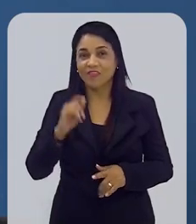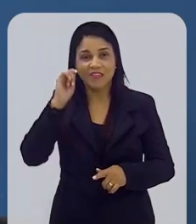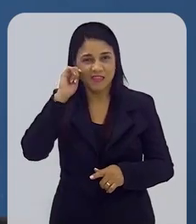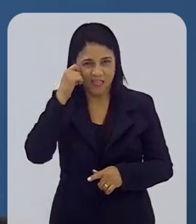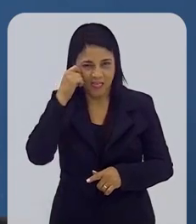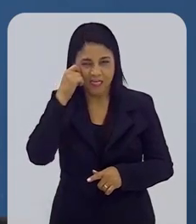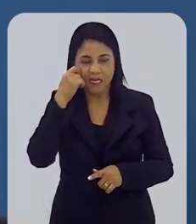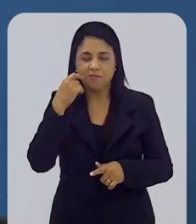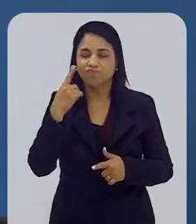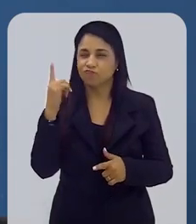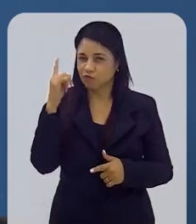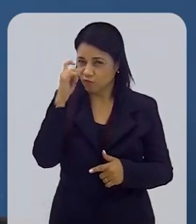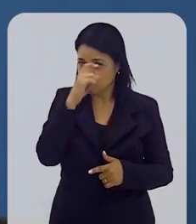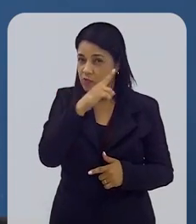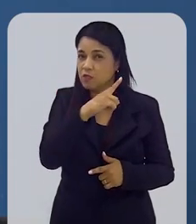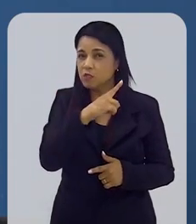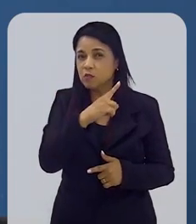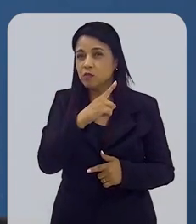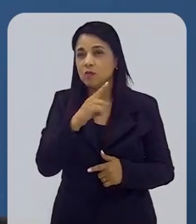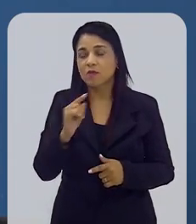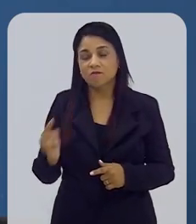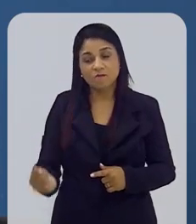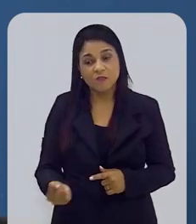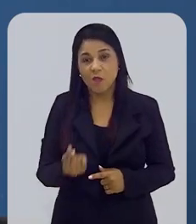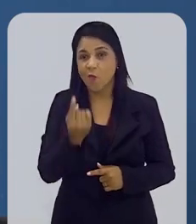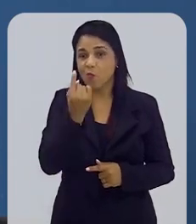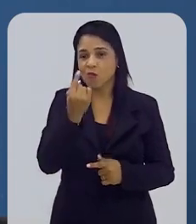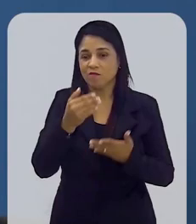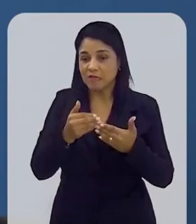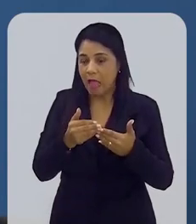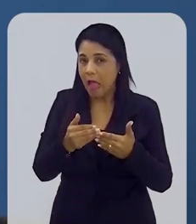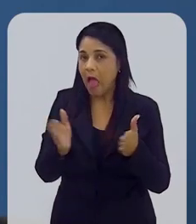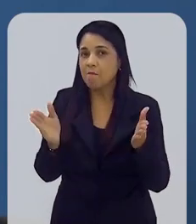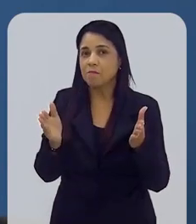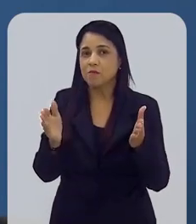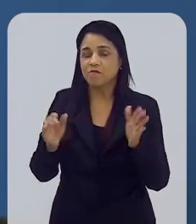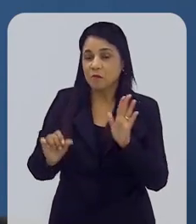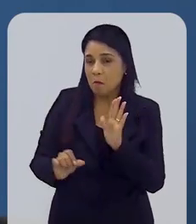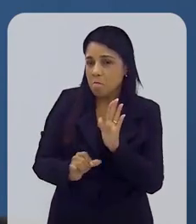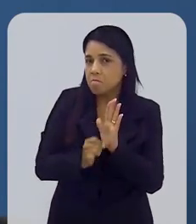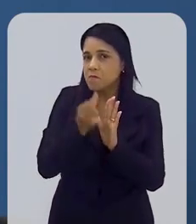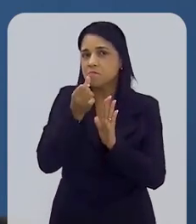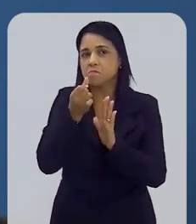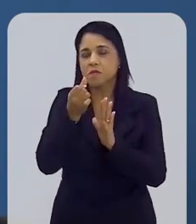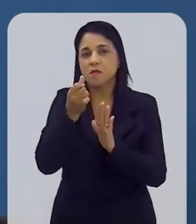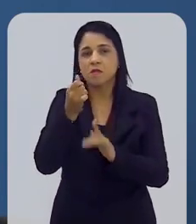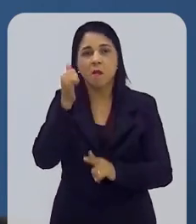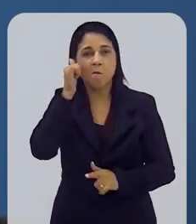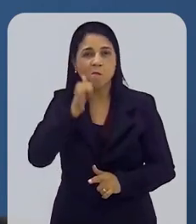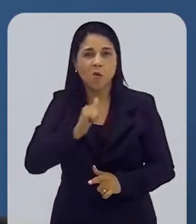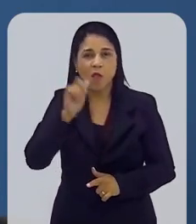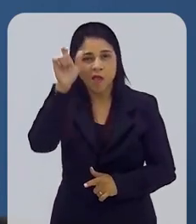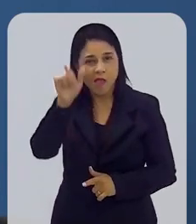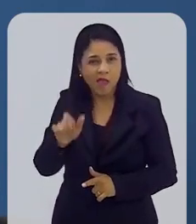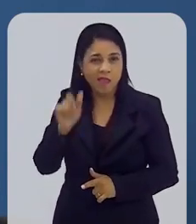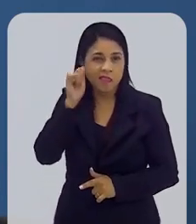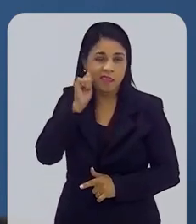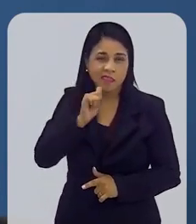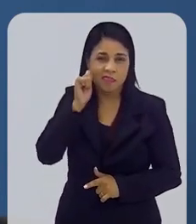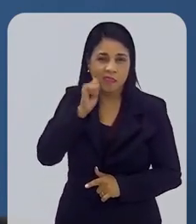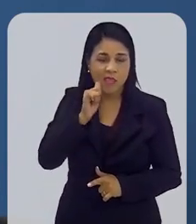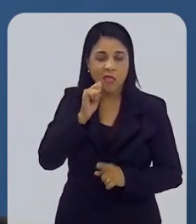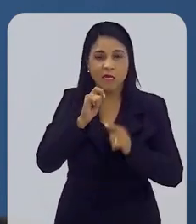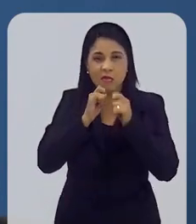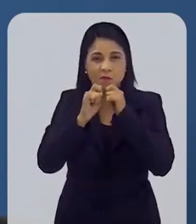você, quando você carrega, assim, de ser, quando fala assim, não, você abriu, você foi a pioneira, você foi a primeira mulher negra a